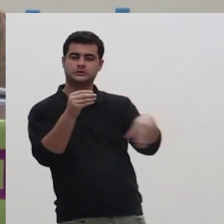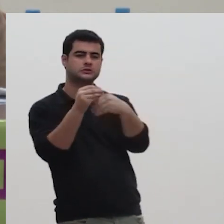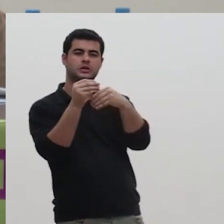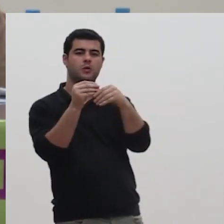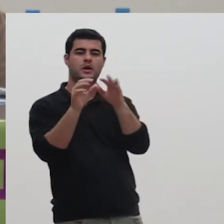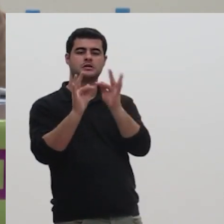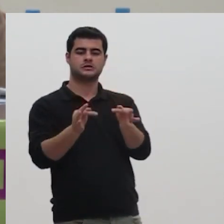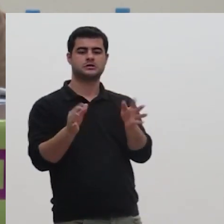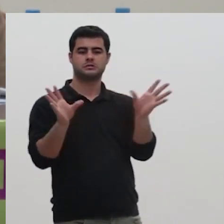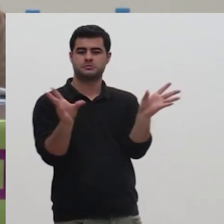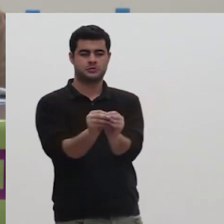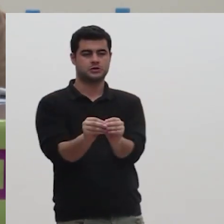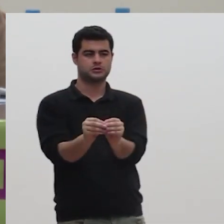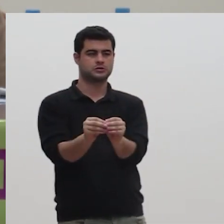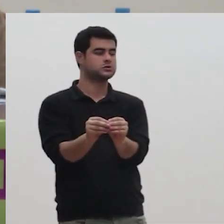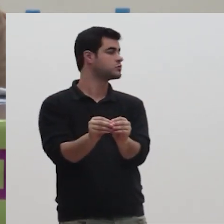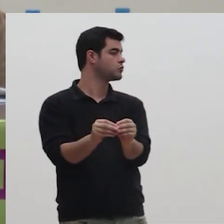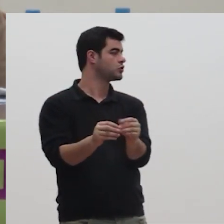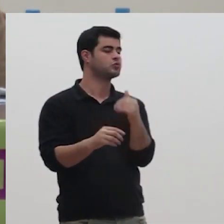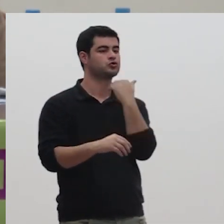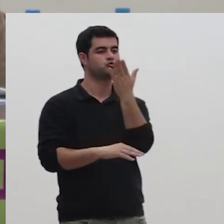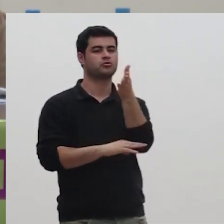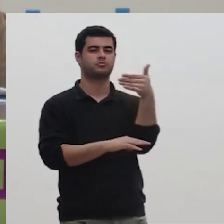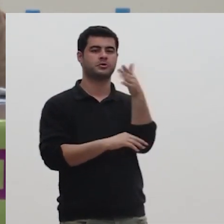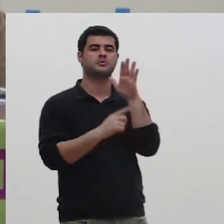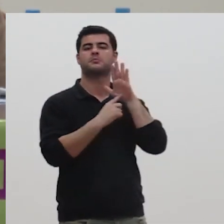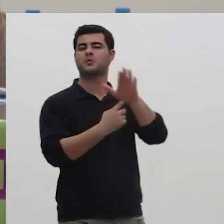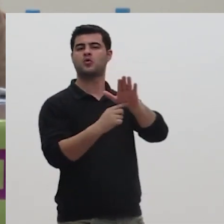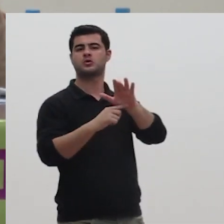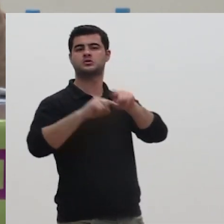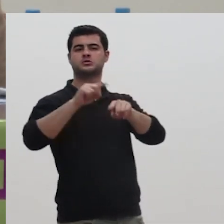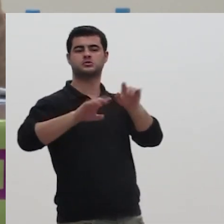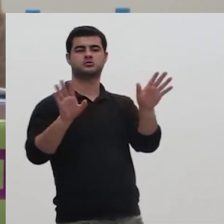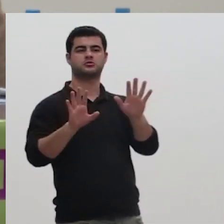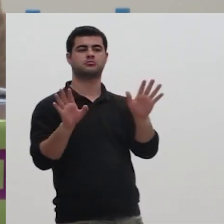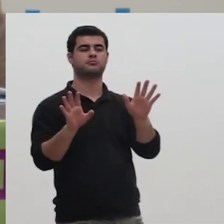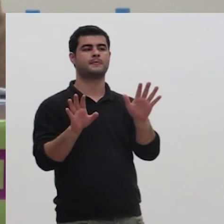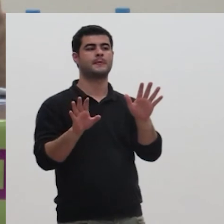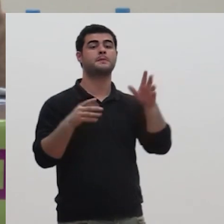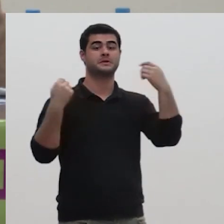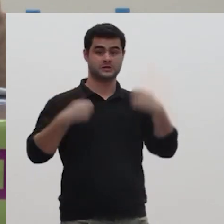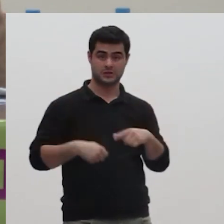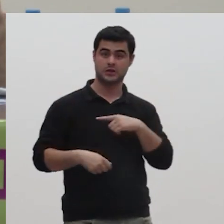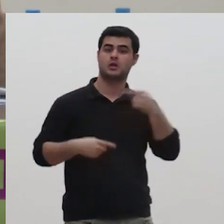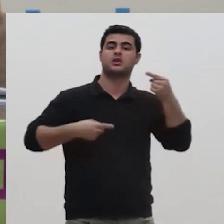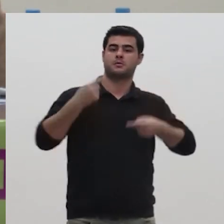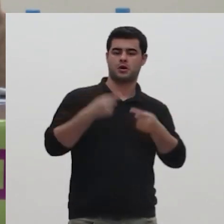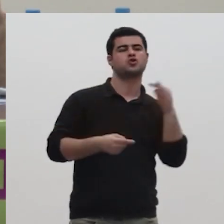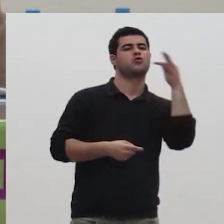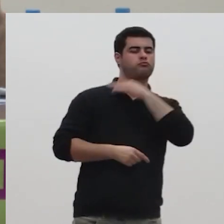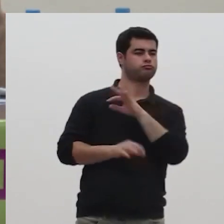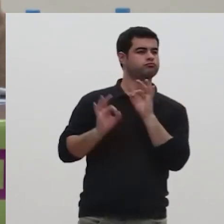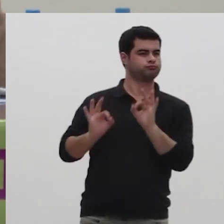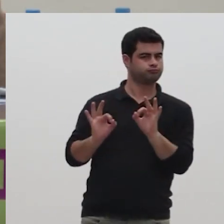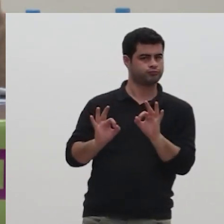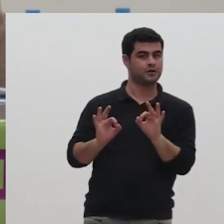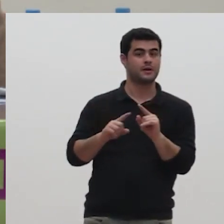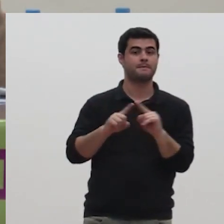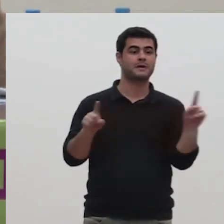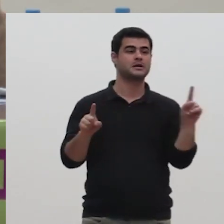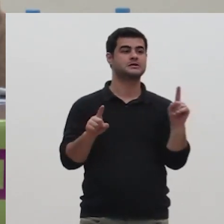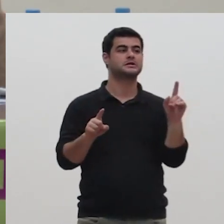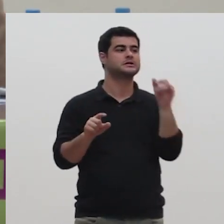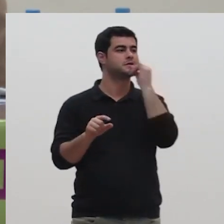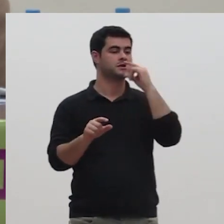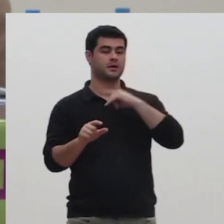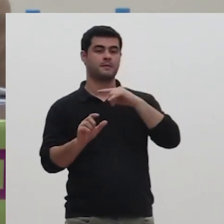simplificada. E não adianta ter só bandeiras instrumentais. É preciso que haja um debate, sem dúvida alguma, porque qualquer mudança, inclusive nas